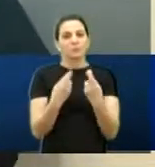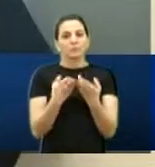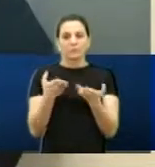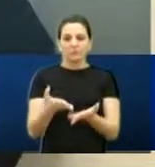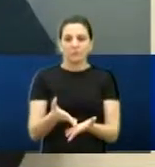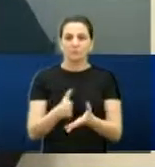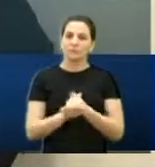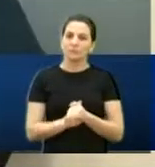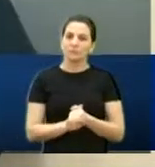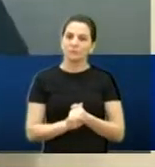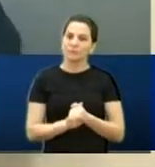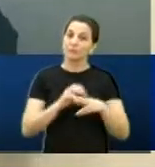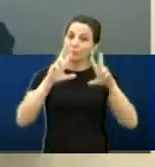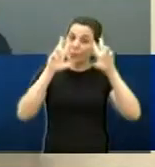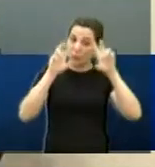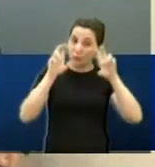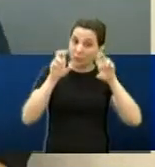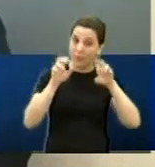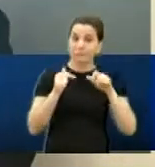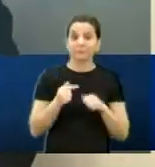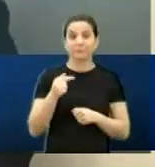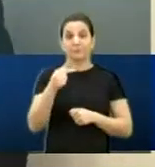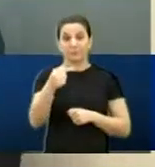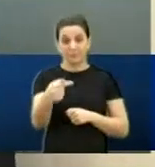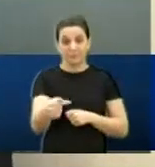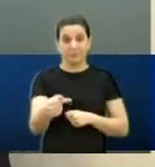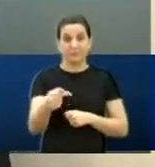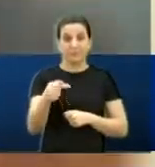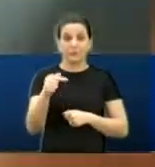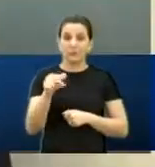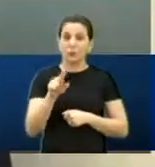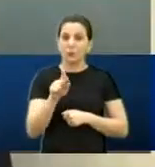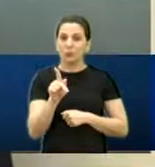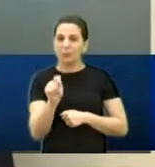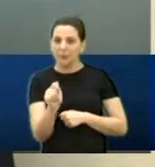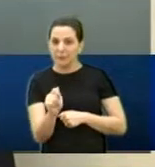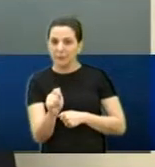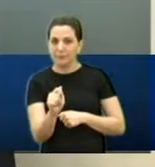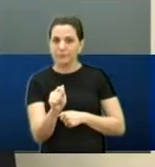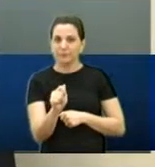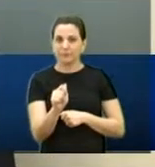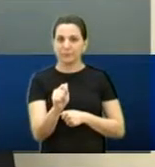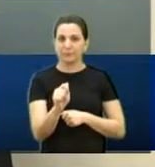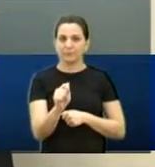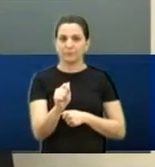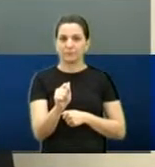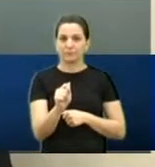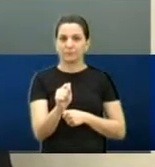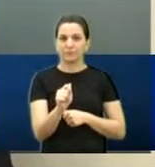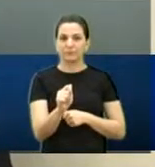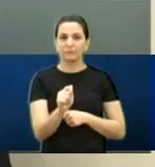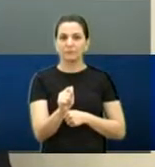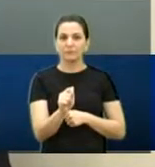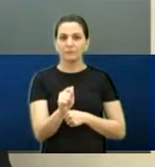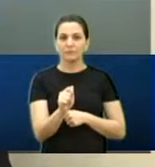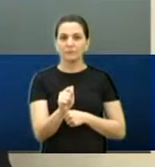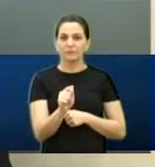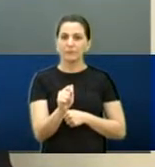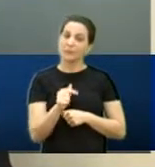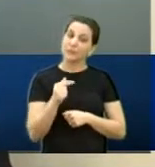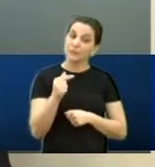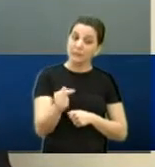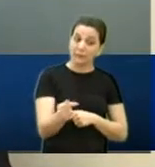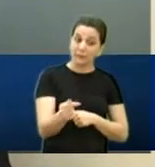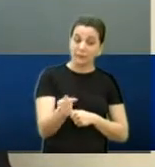o tema da semana é a questão da ufa a semana passada